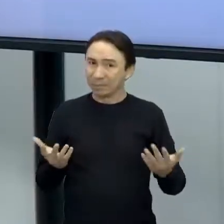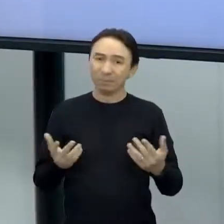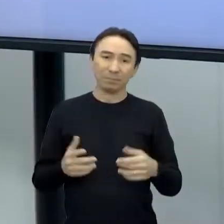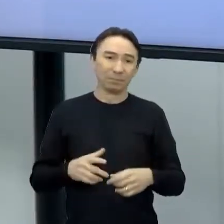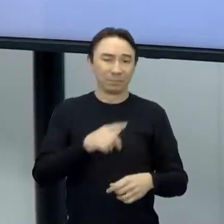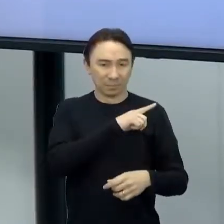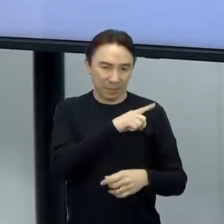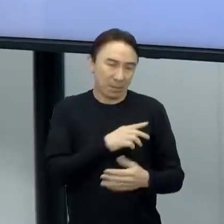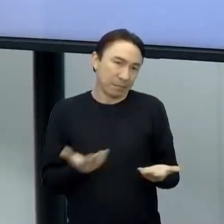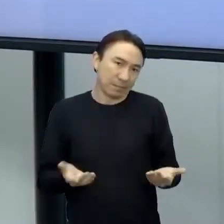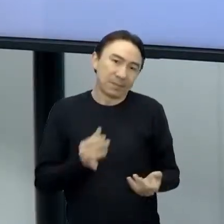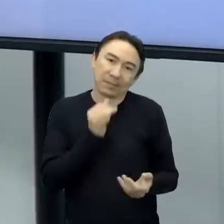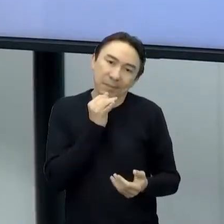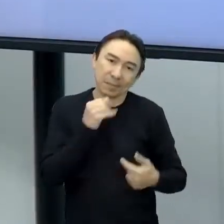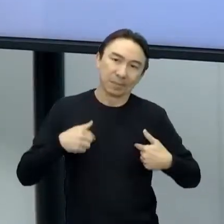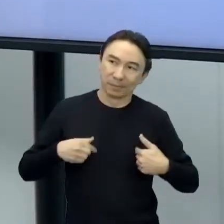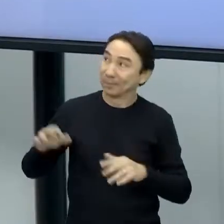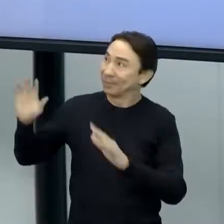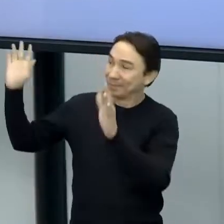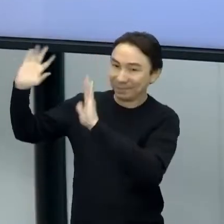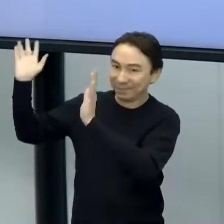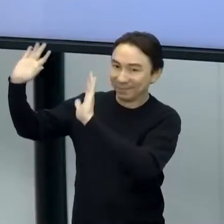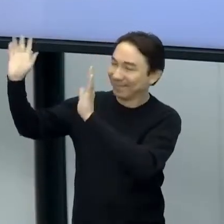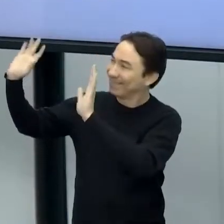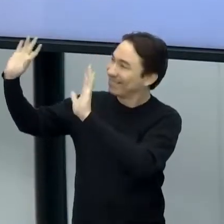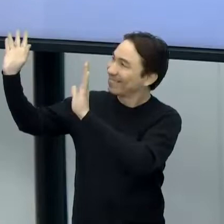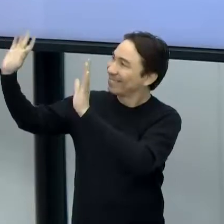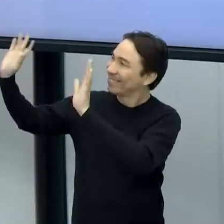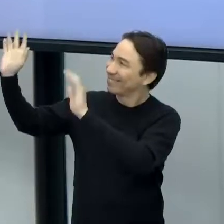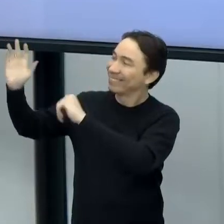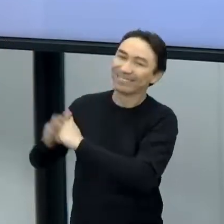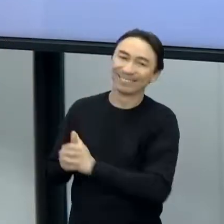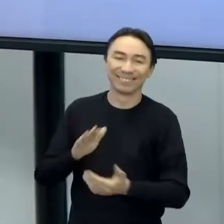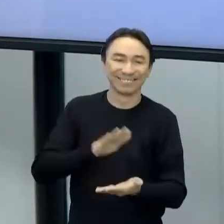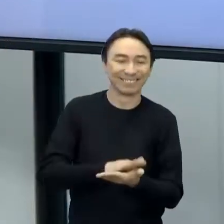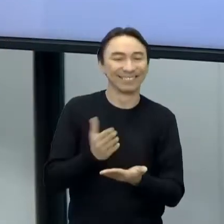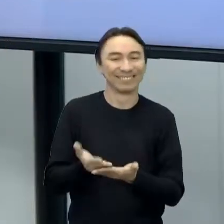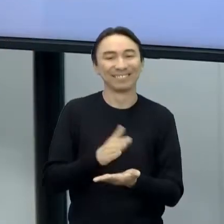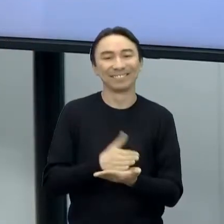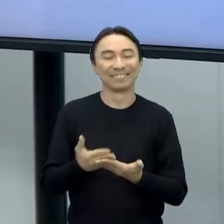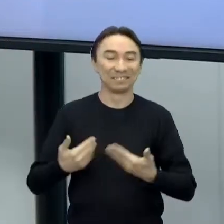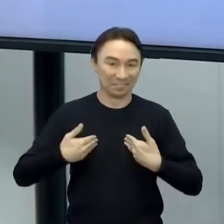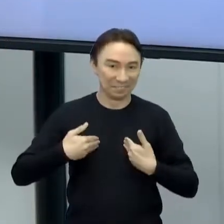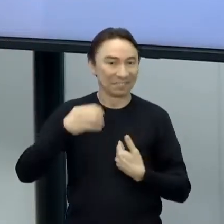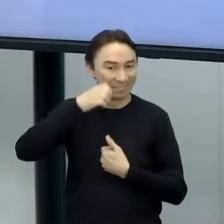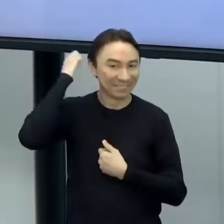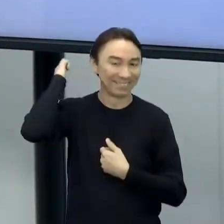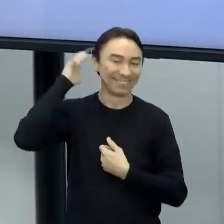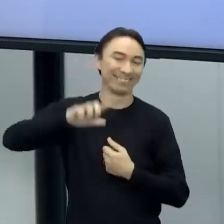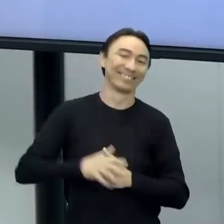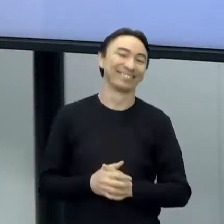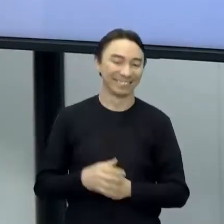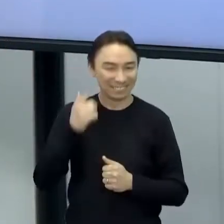aqui o Helder, meu parceiro, o Helder. Eu acho que você me persegue, né?